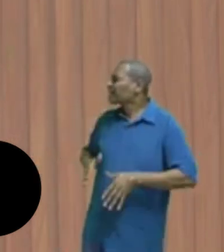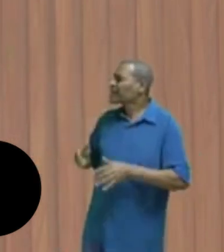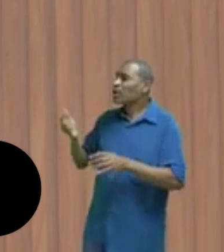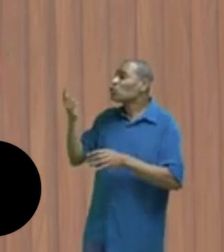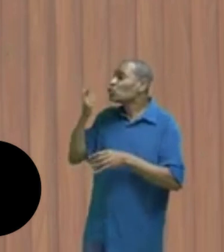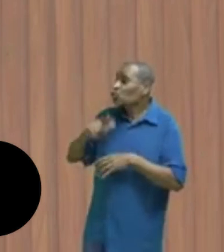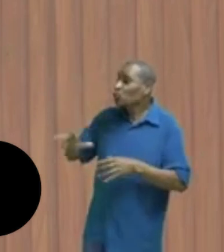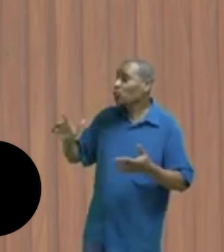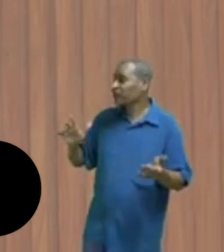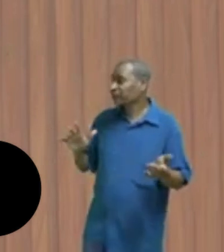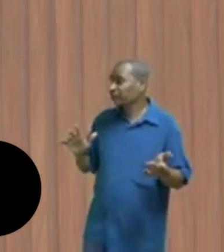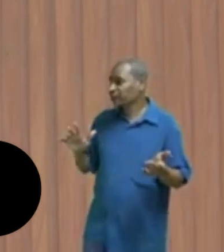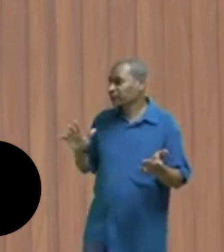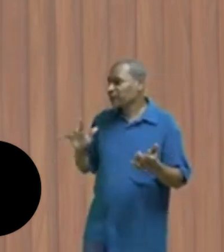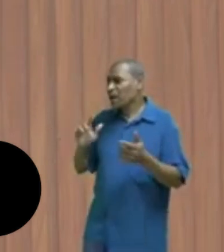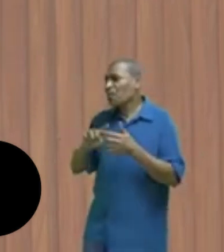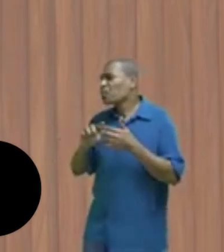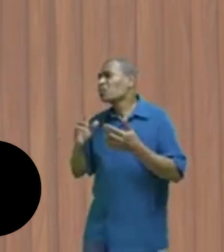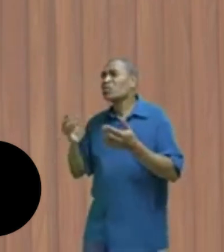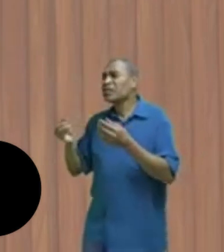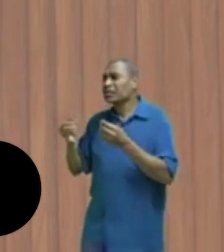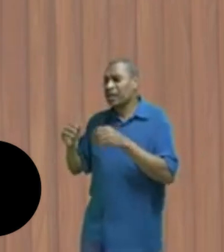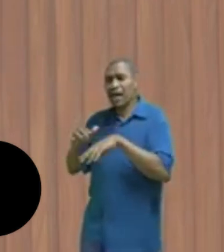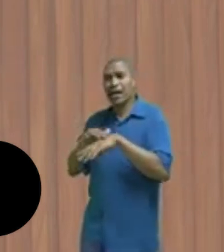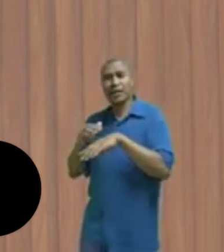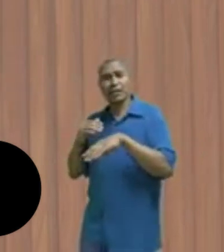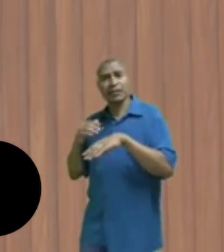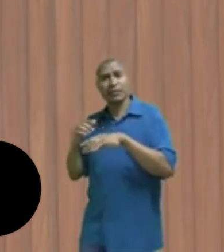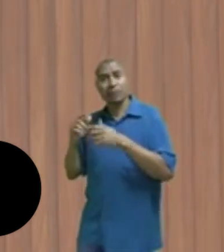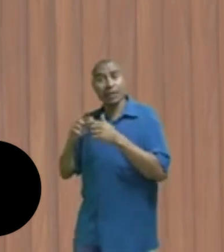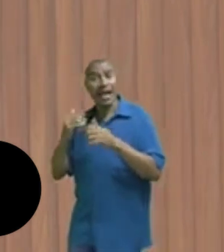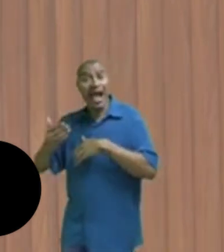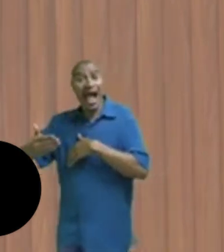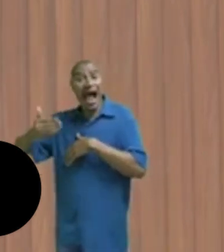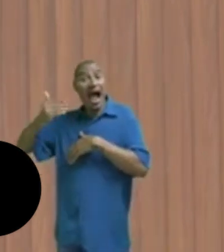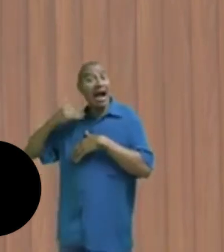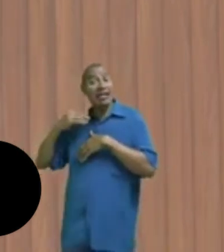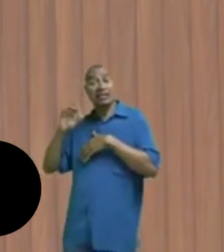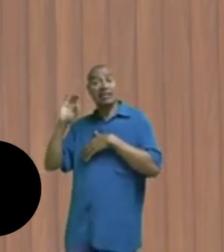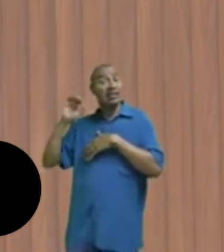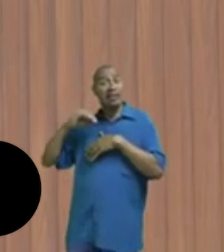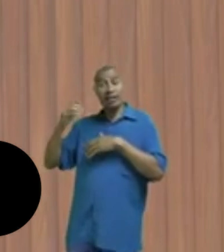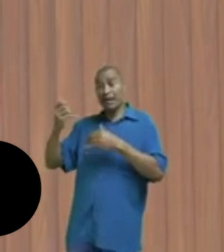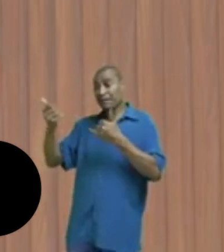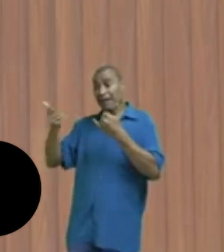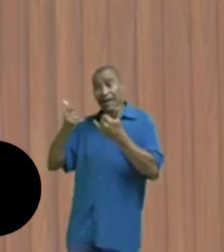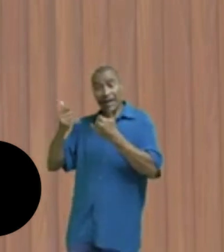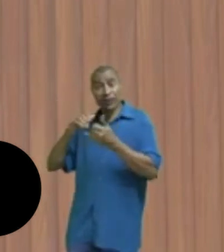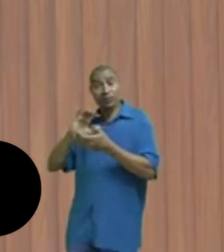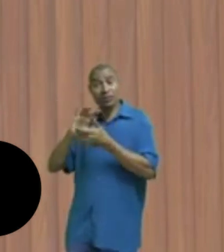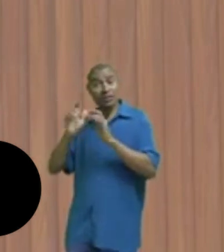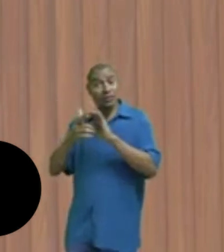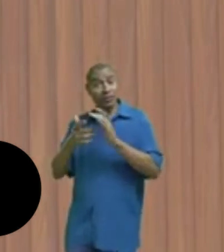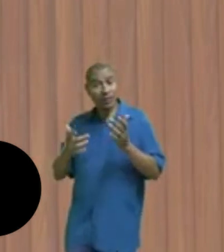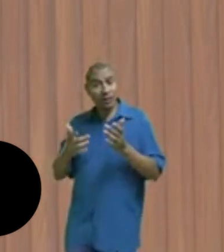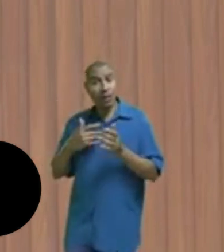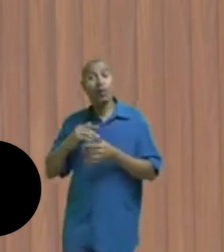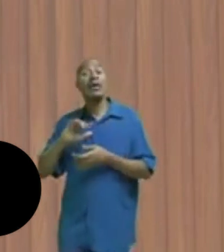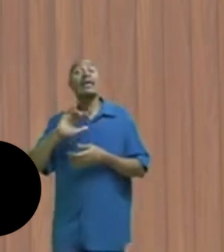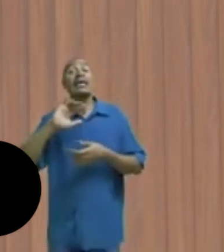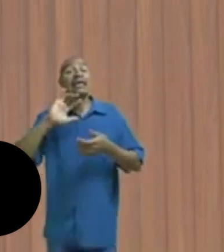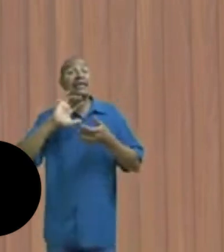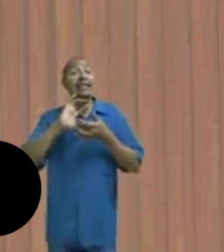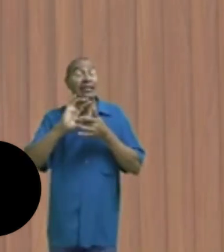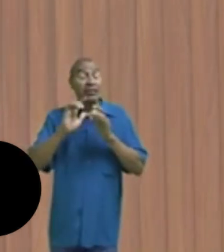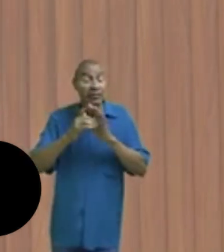e que conversa nova é essa que ele traz, que nunca antes eles haviam ouvido. Então Jesus inaugura um novo